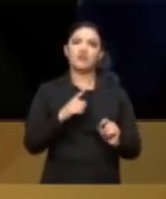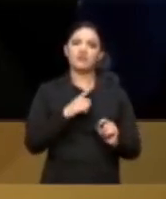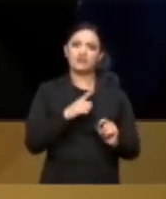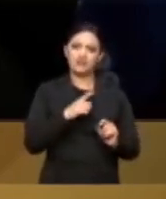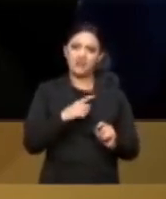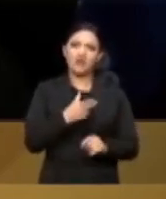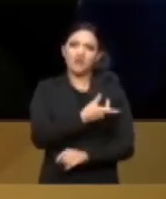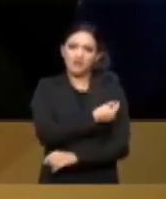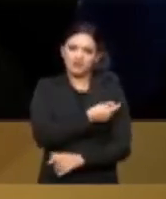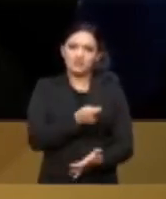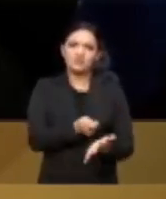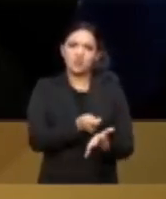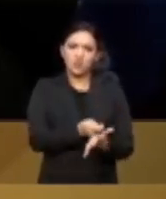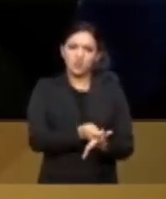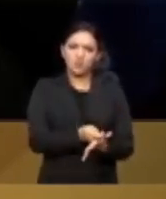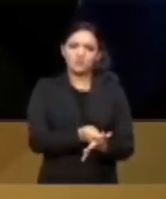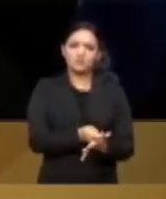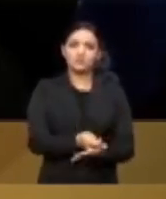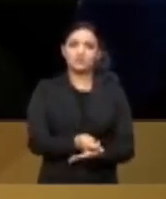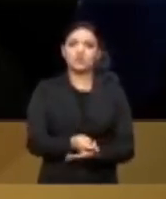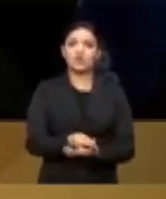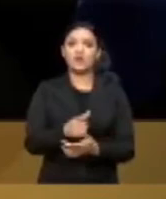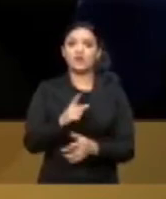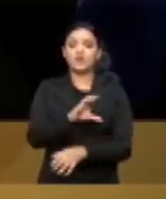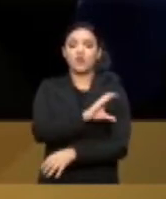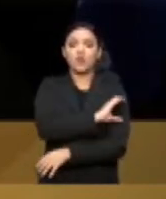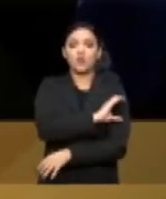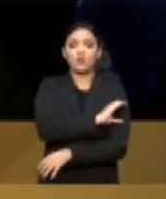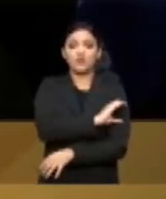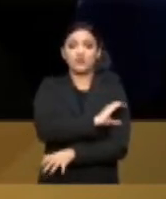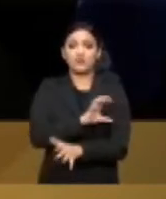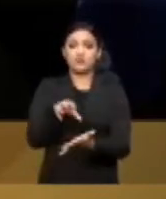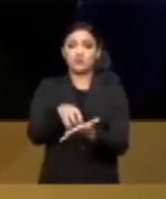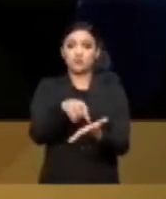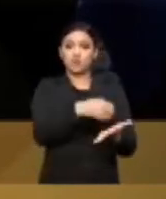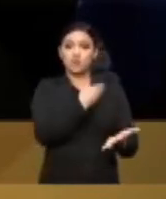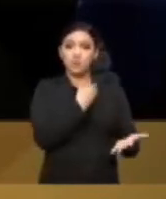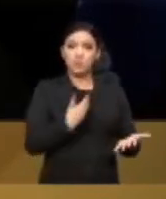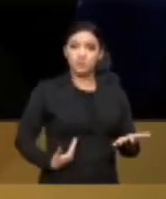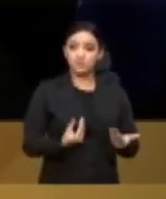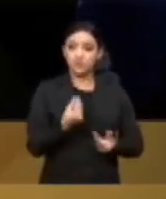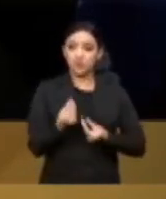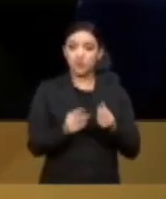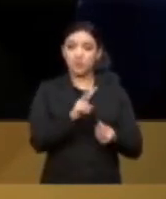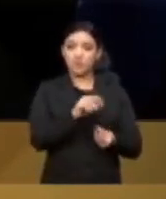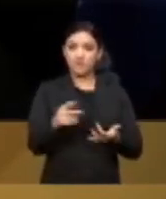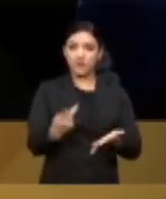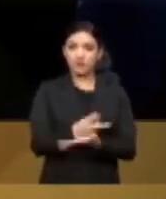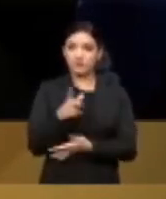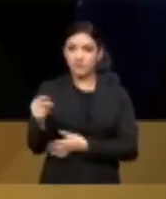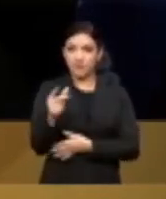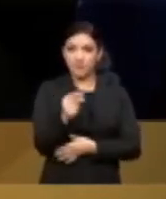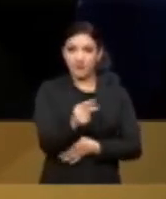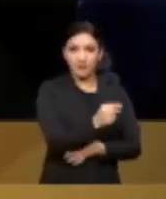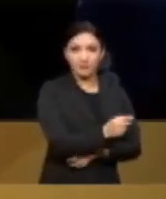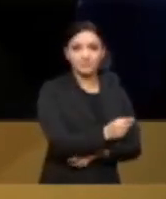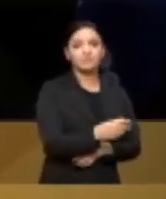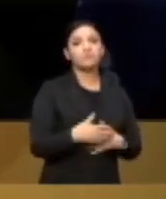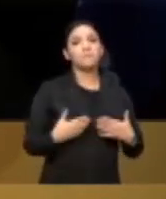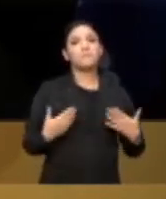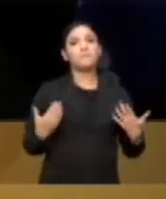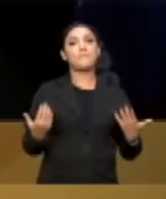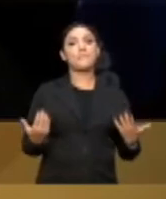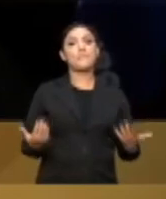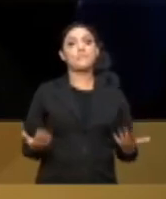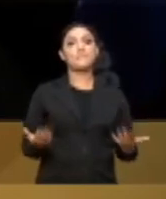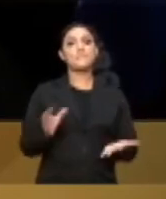e coordenar a atuação dos órgãos públicos na execução da política de imunização. De outra parte, na hipótese da